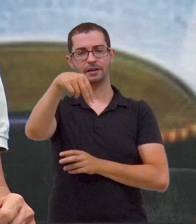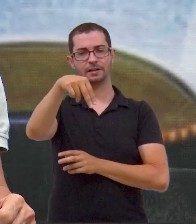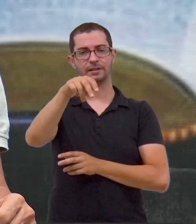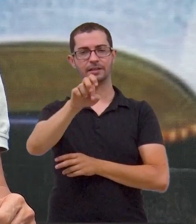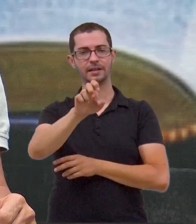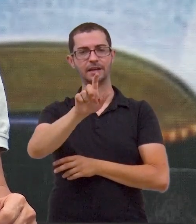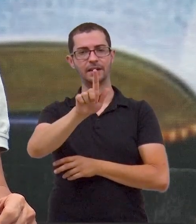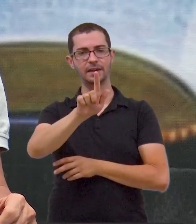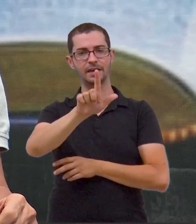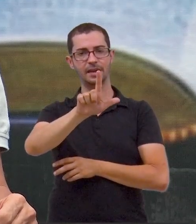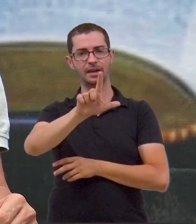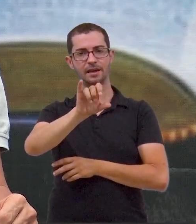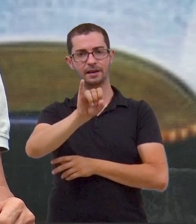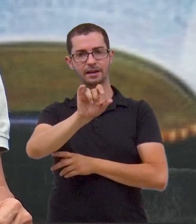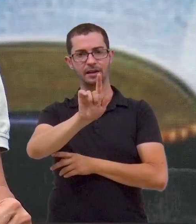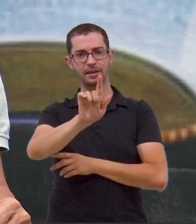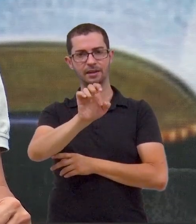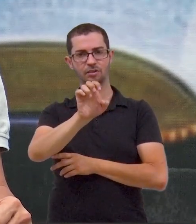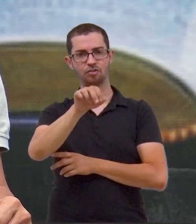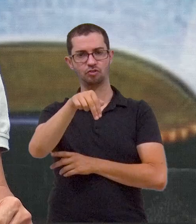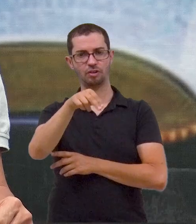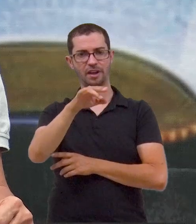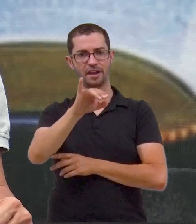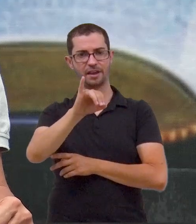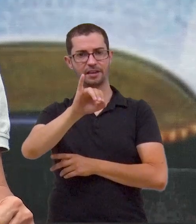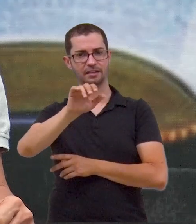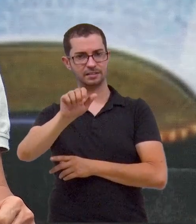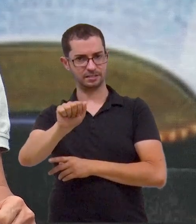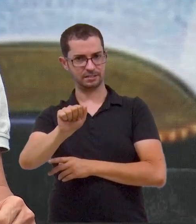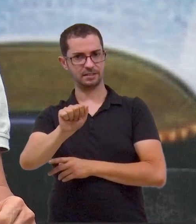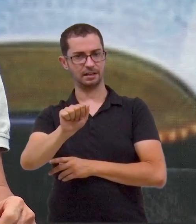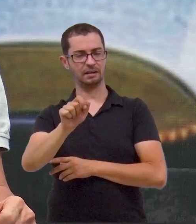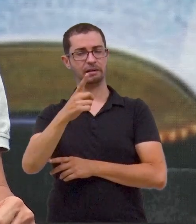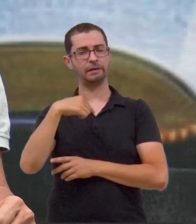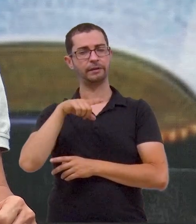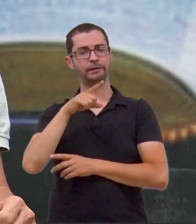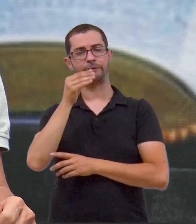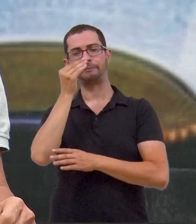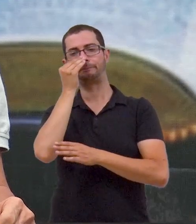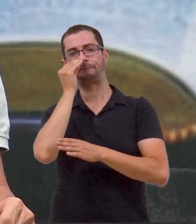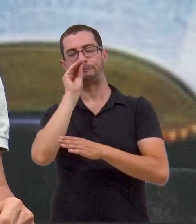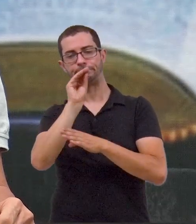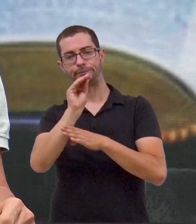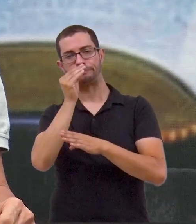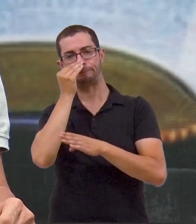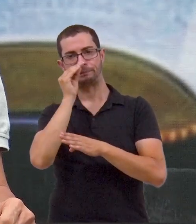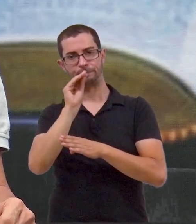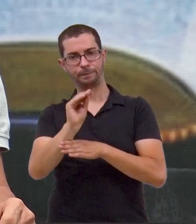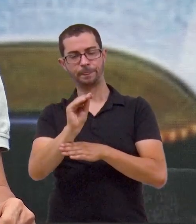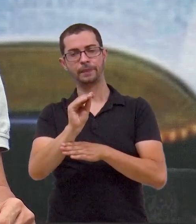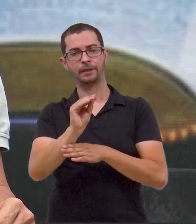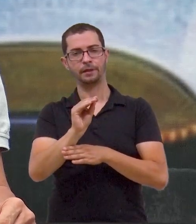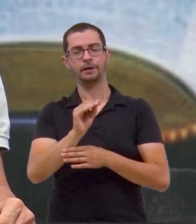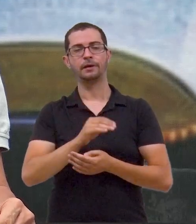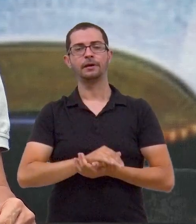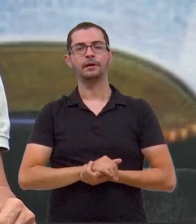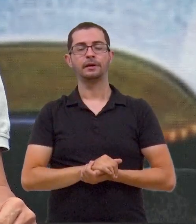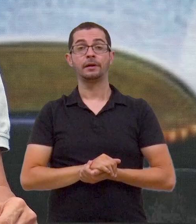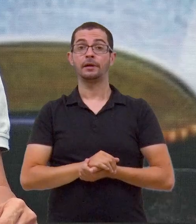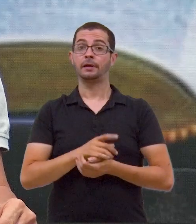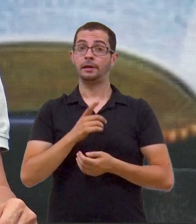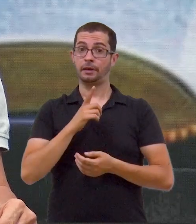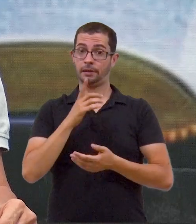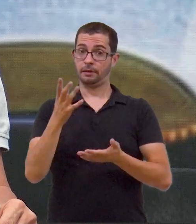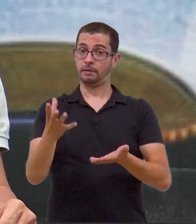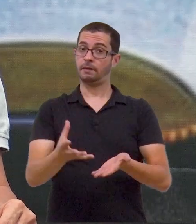negligenciarmos. Negligência, não levarmos em consideração esta tão